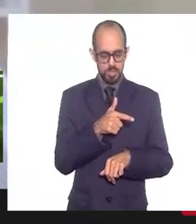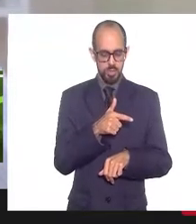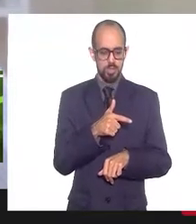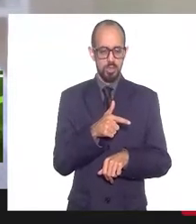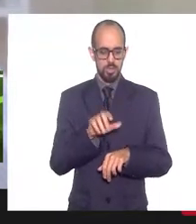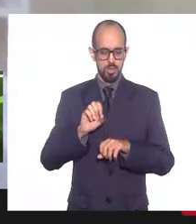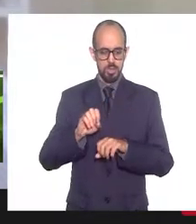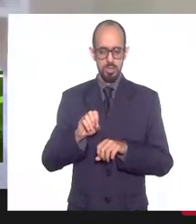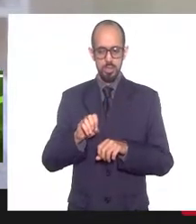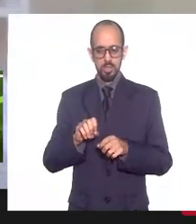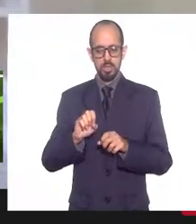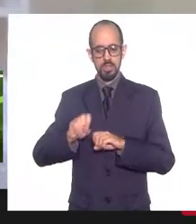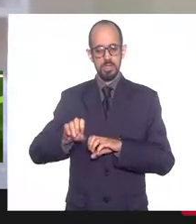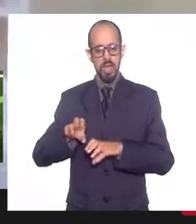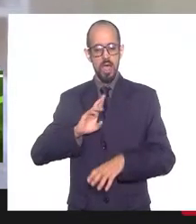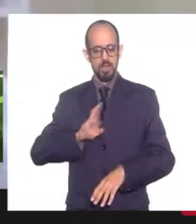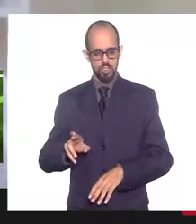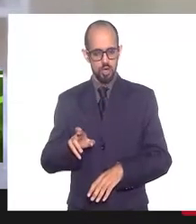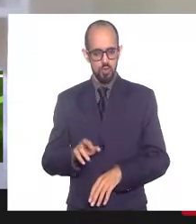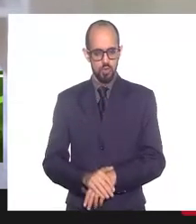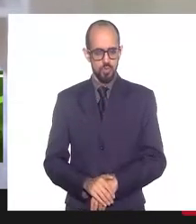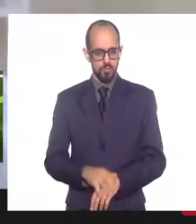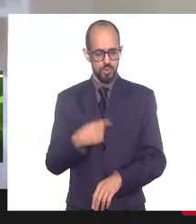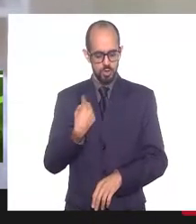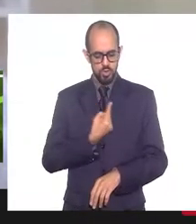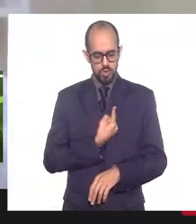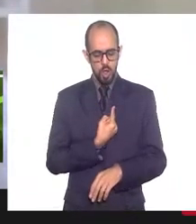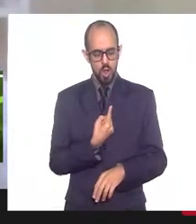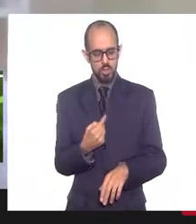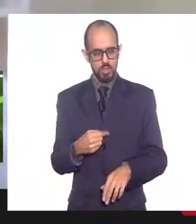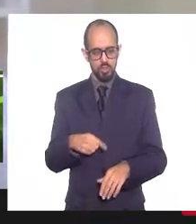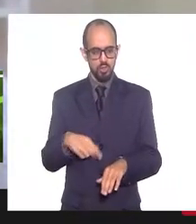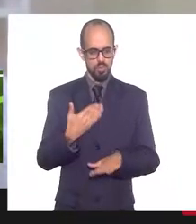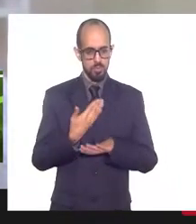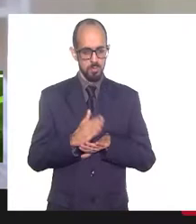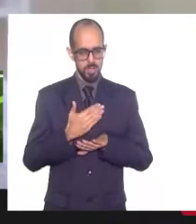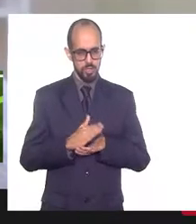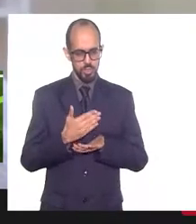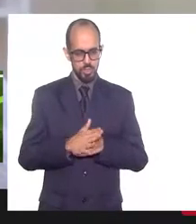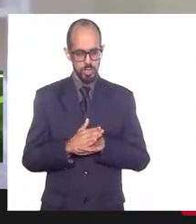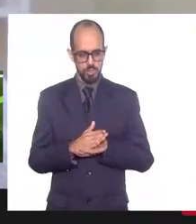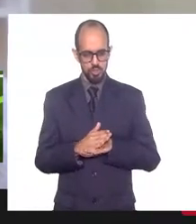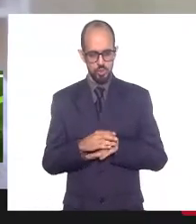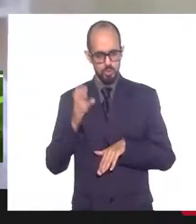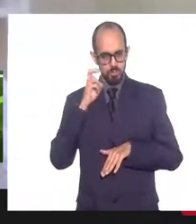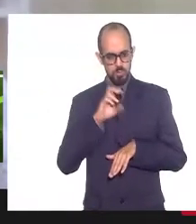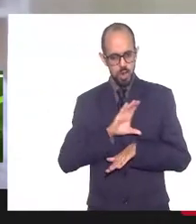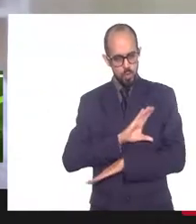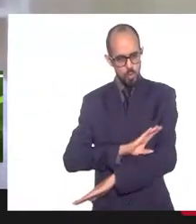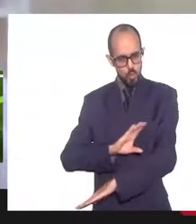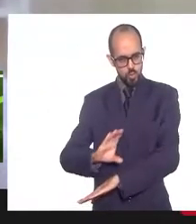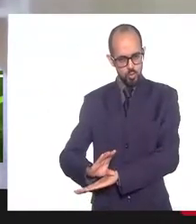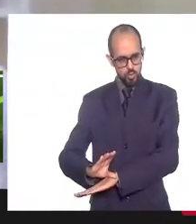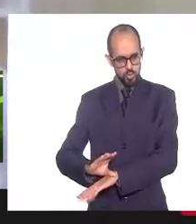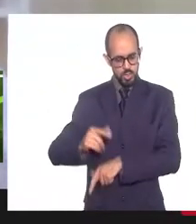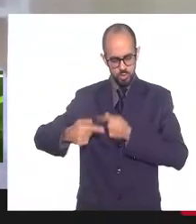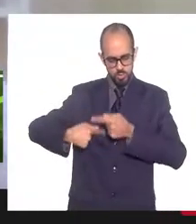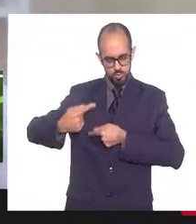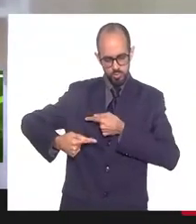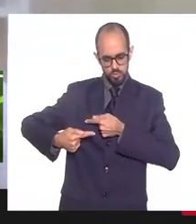nós, membras e membros da religião, praticantes de uma cultura ancestral,